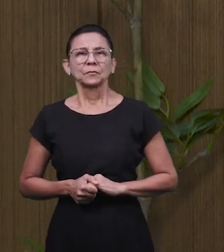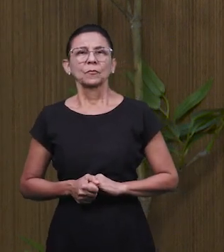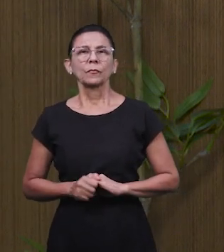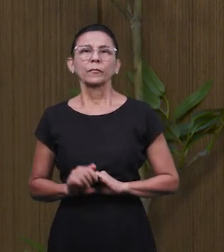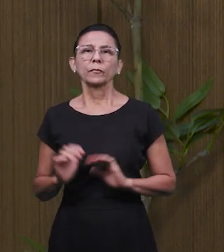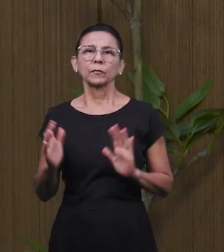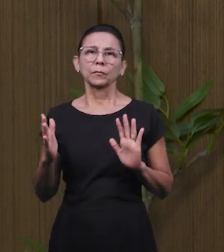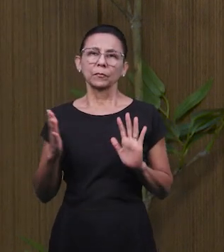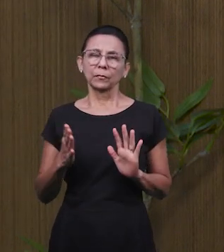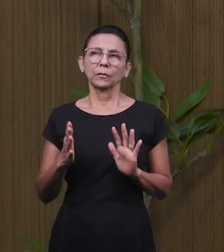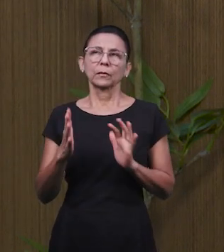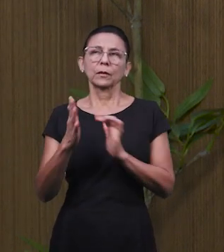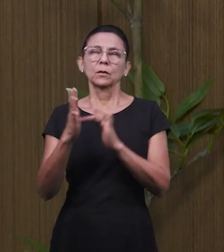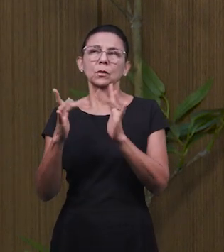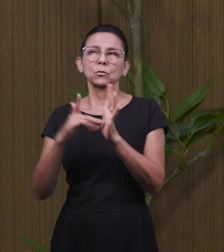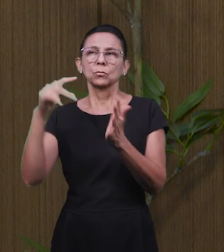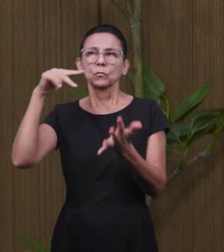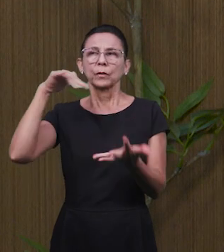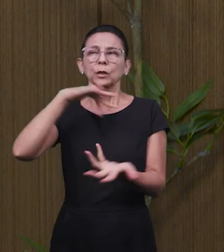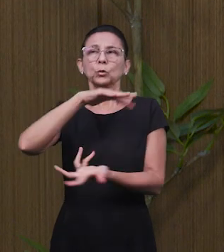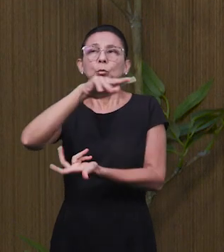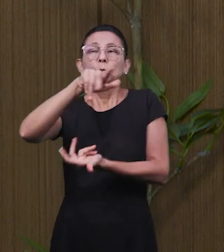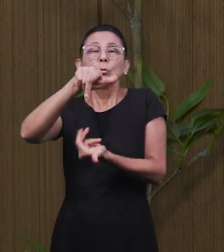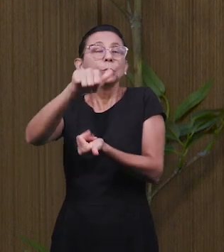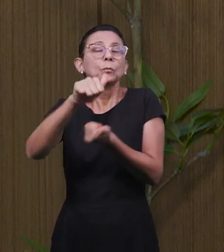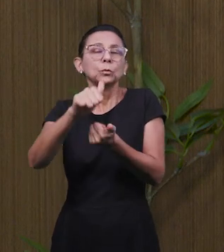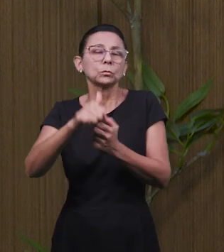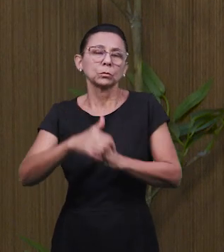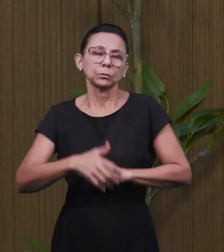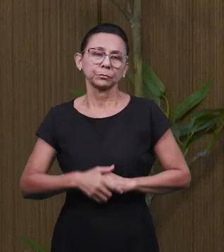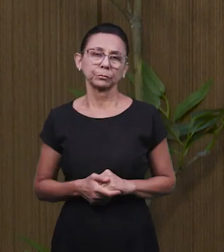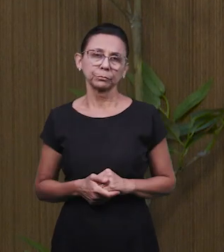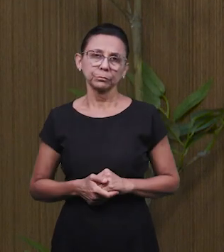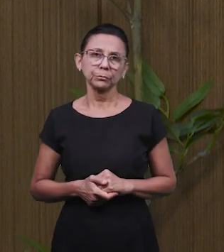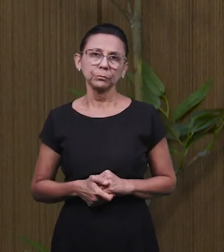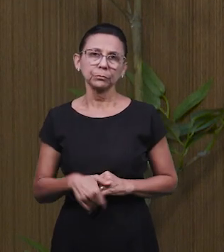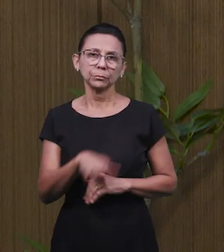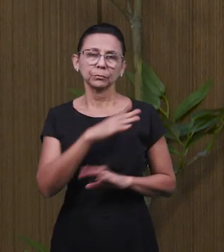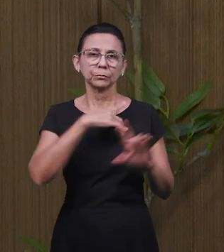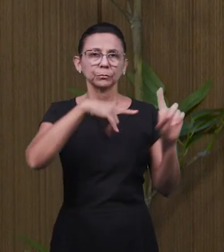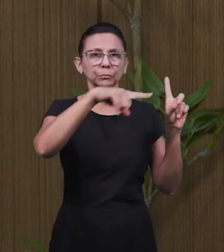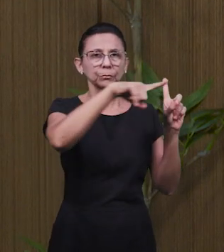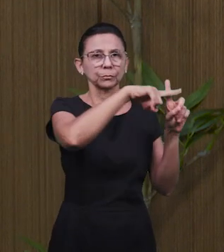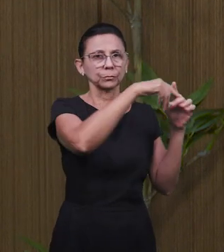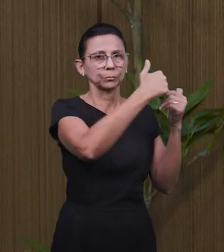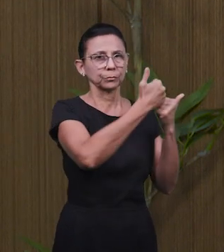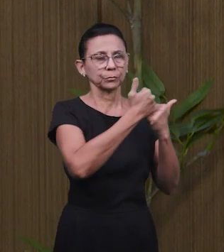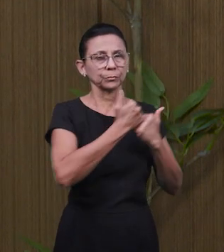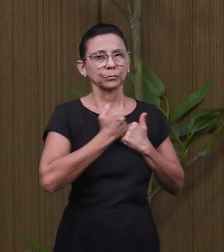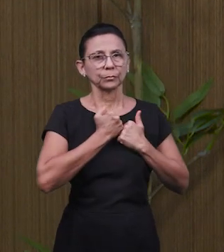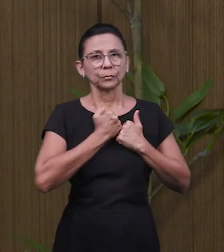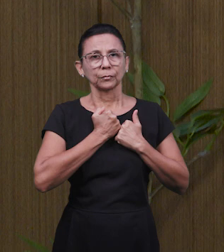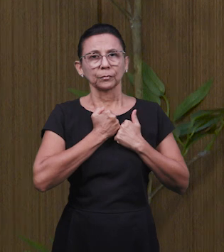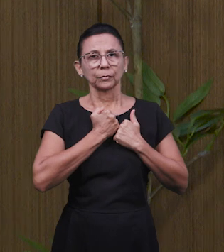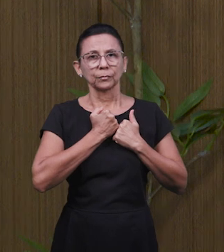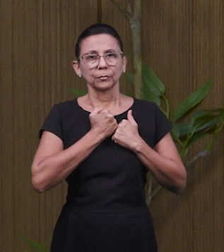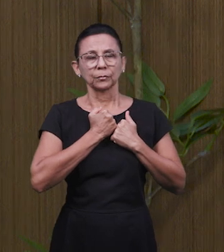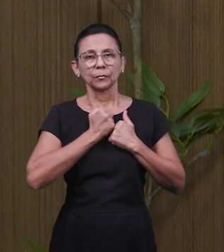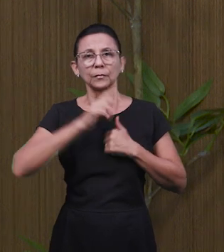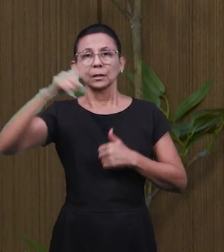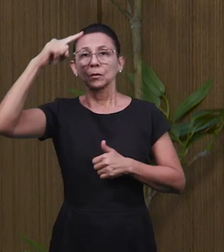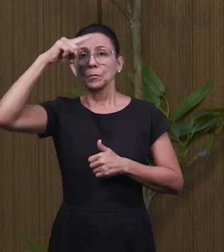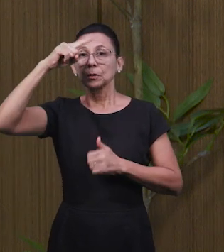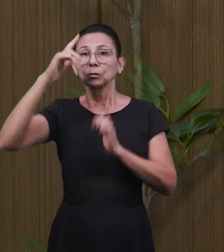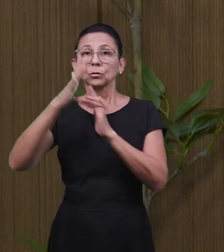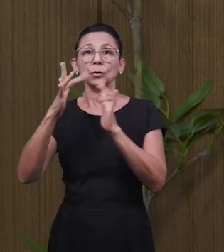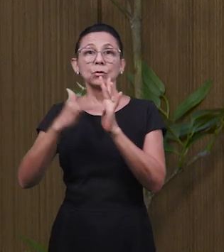Jesus desceu da eternidade para dar isso. Porque a Bíblia diz assim, Deus amou o mundo de tal maneira que deu o seu Filho unigênito para que todo aquele